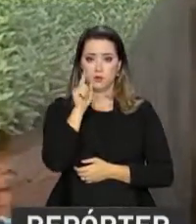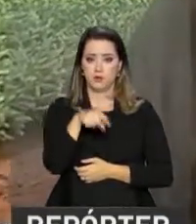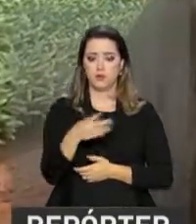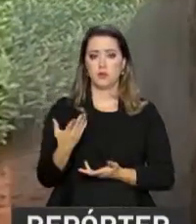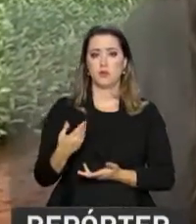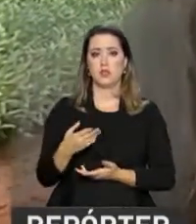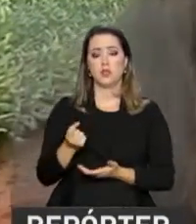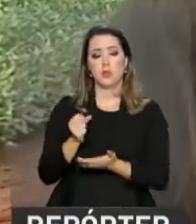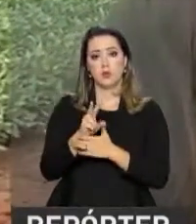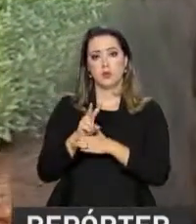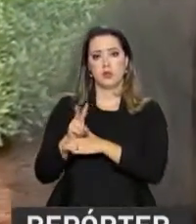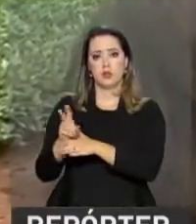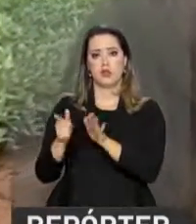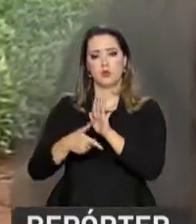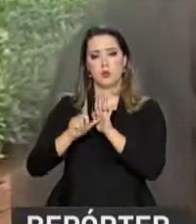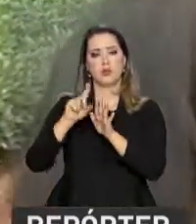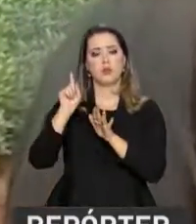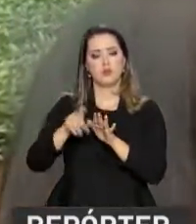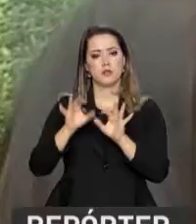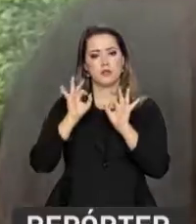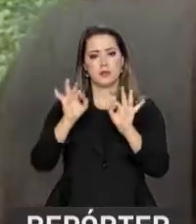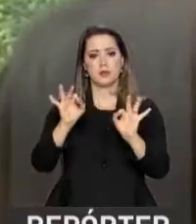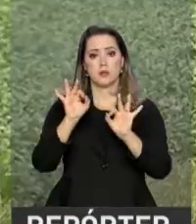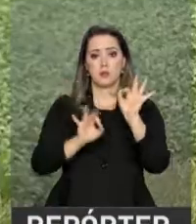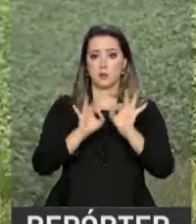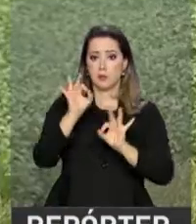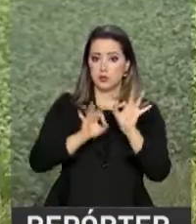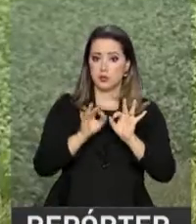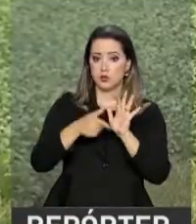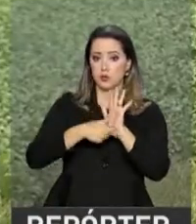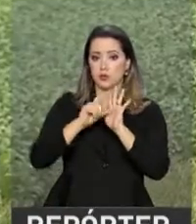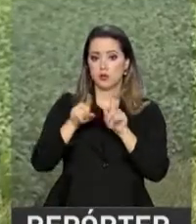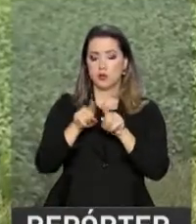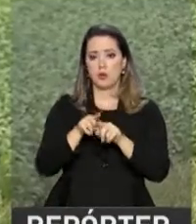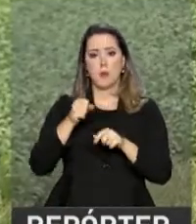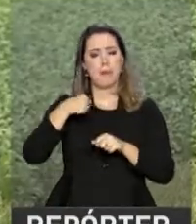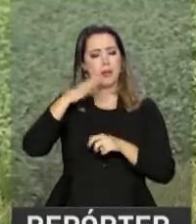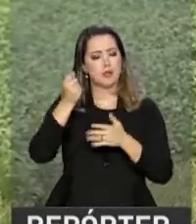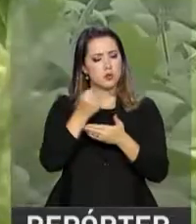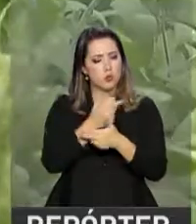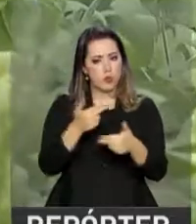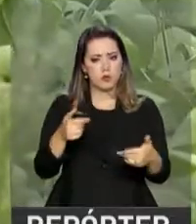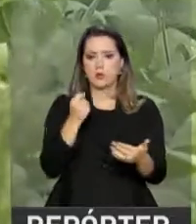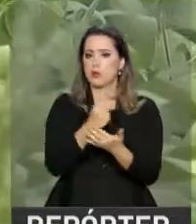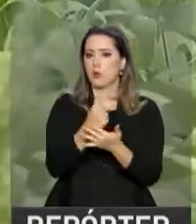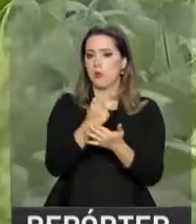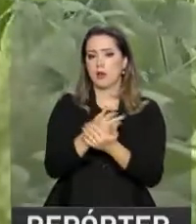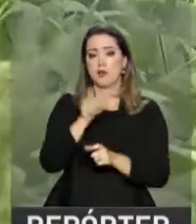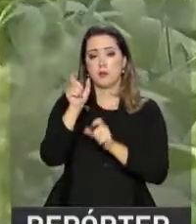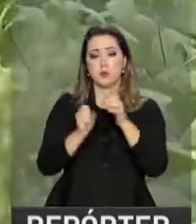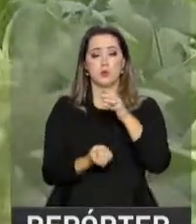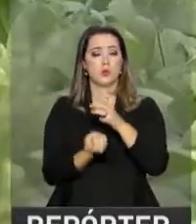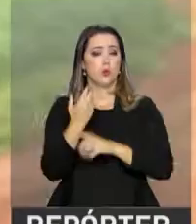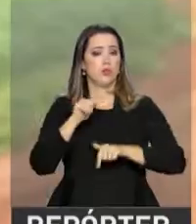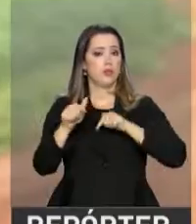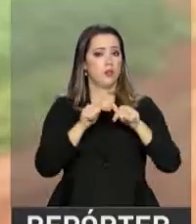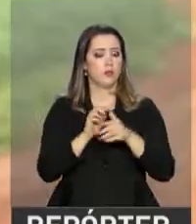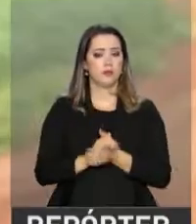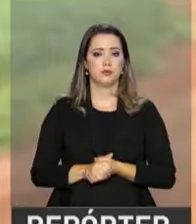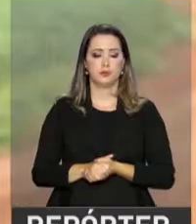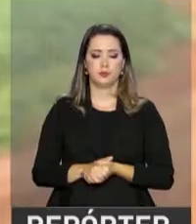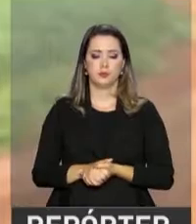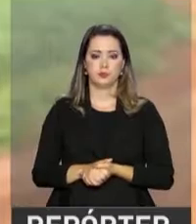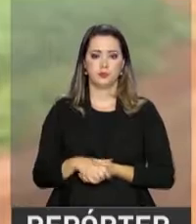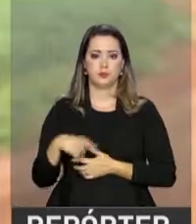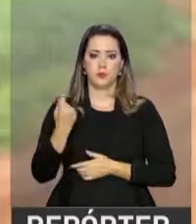a esse crédito mais cedo é garantia de mais produtos, mais funcionários contratados e mais tecnologia na produção. A gente